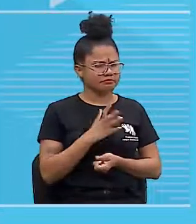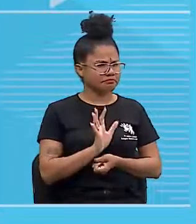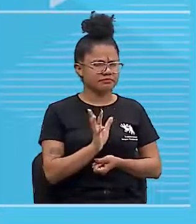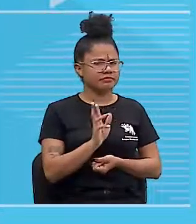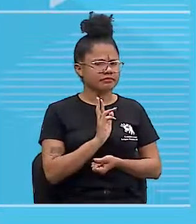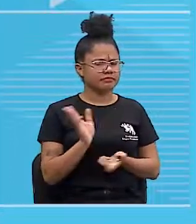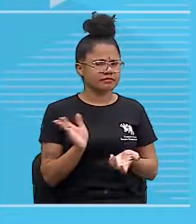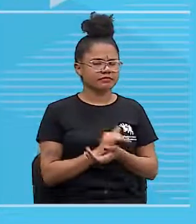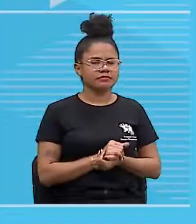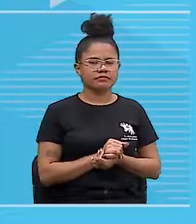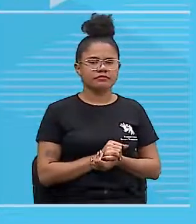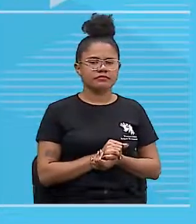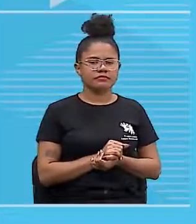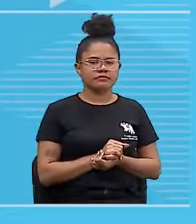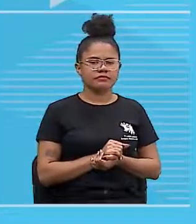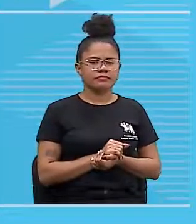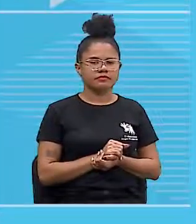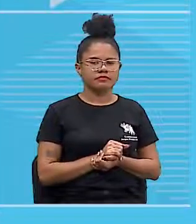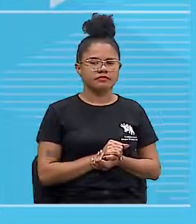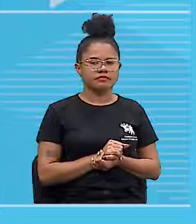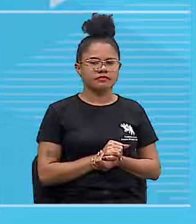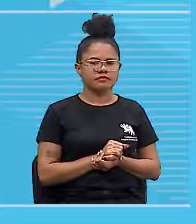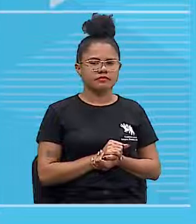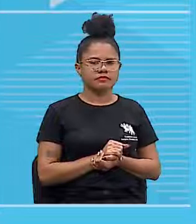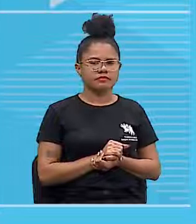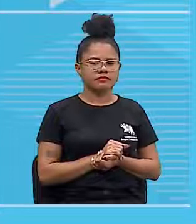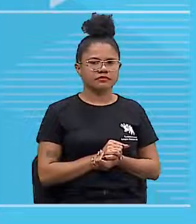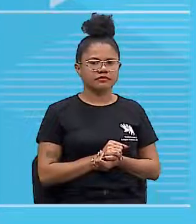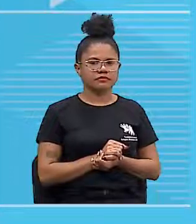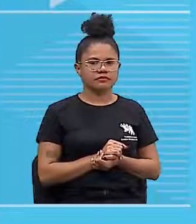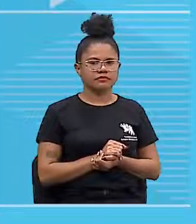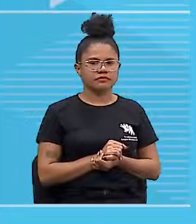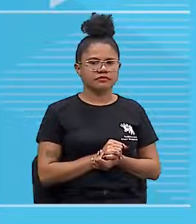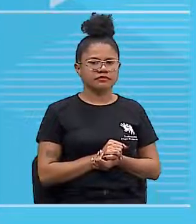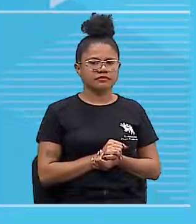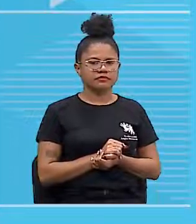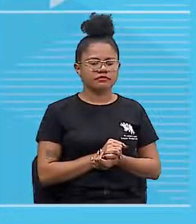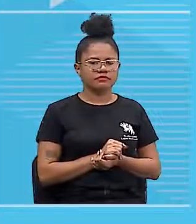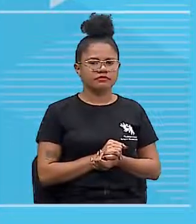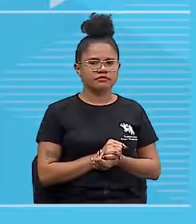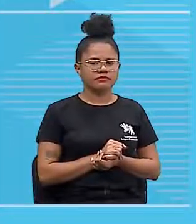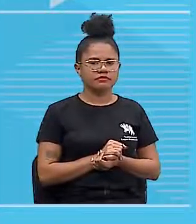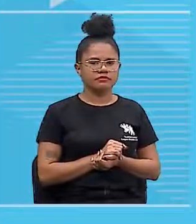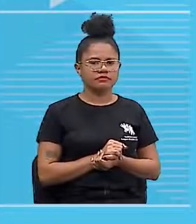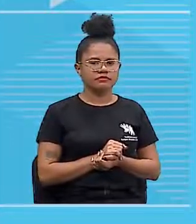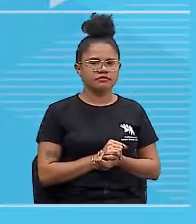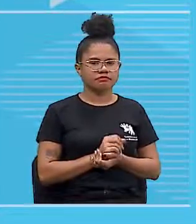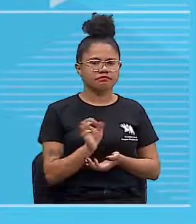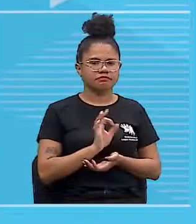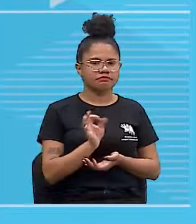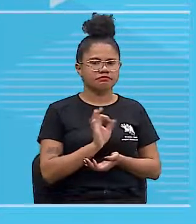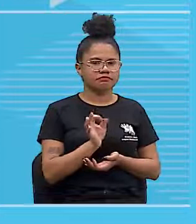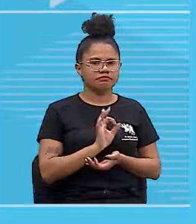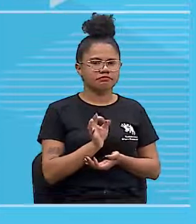Veloso Francisco Aires Ilha Grande do Piauí ninguém quer mandar